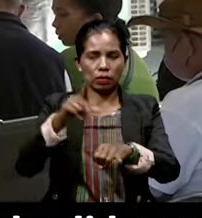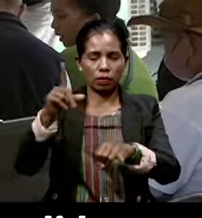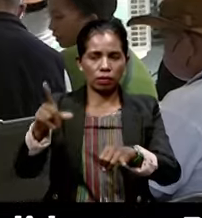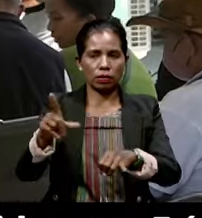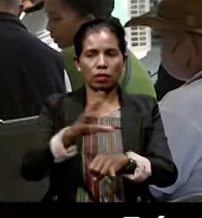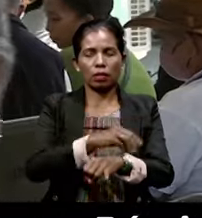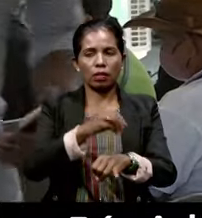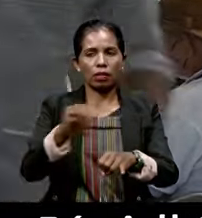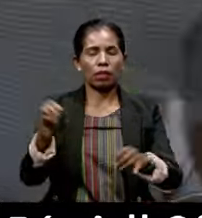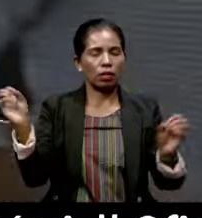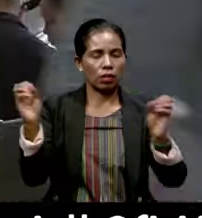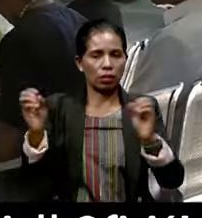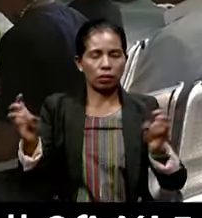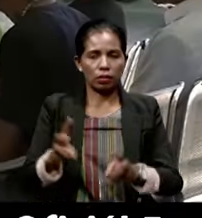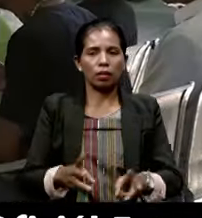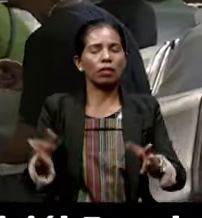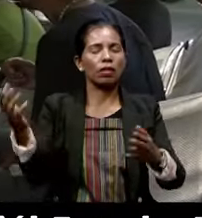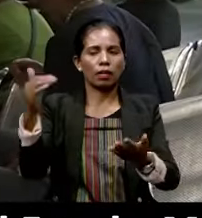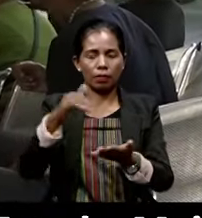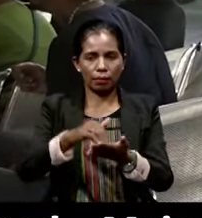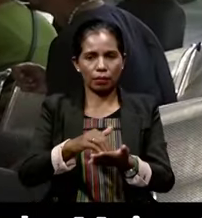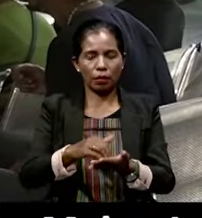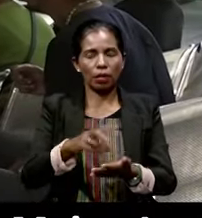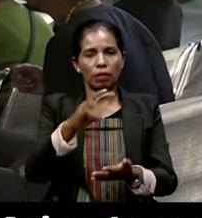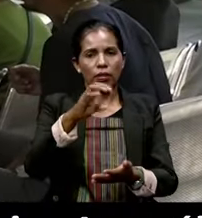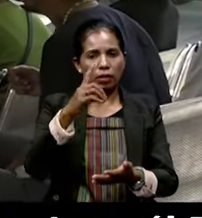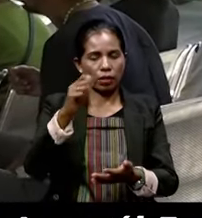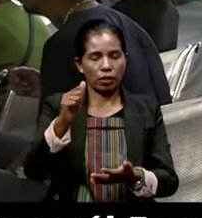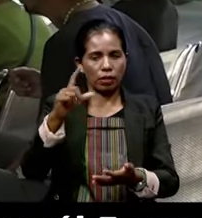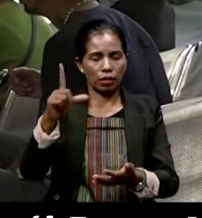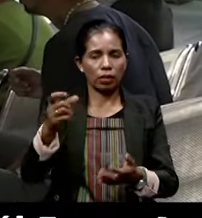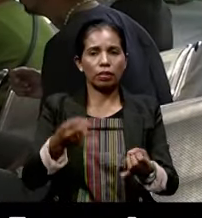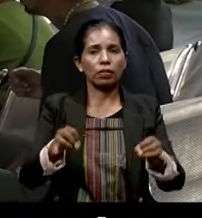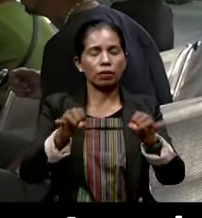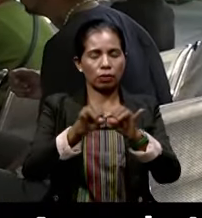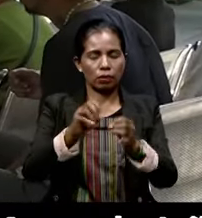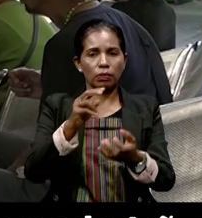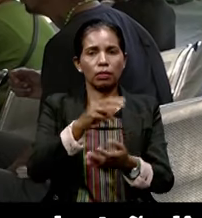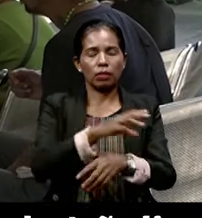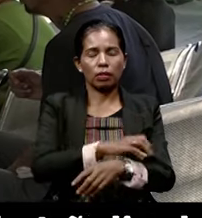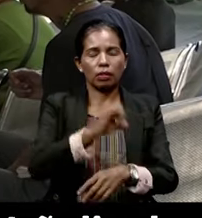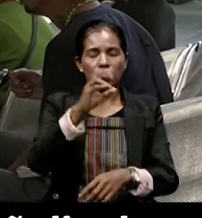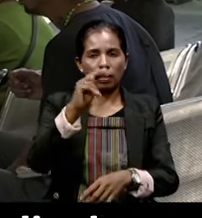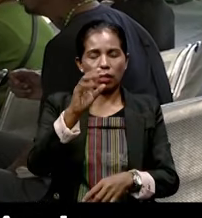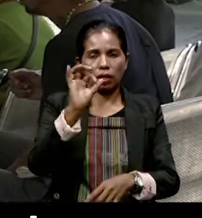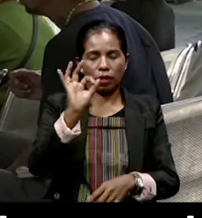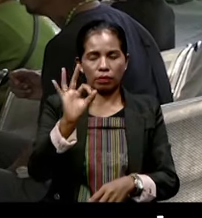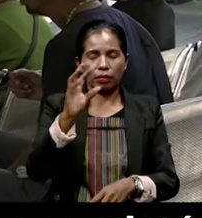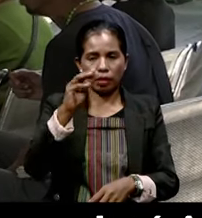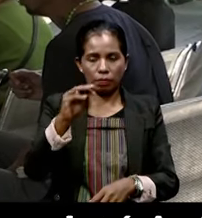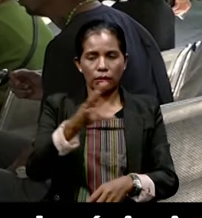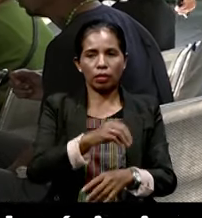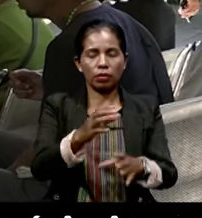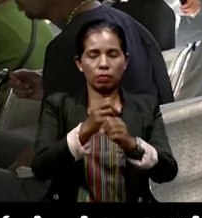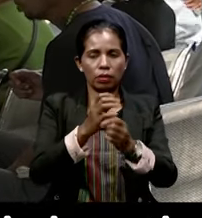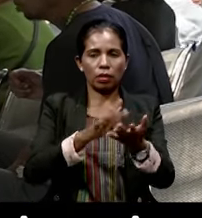Produto Médico Laos Dala Ida. Tuir Vidal, daudaung ne Instituto Nacional Farmácia Produto Médico hahusi muona aimoruk